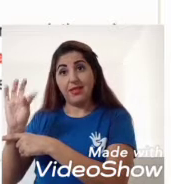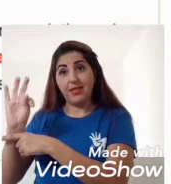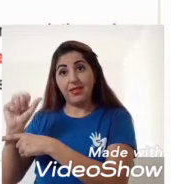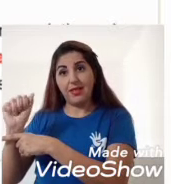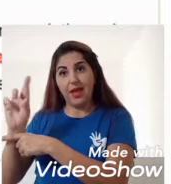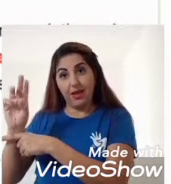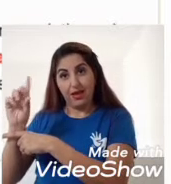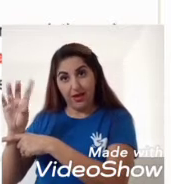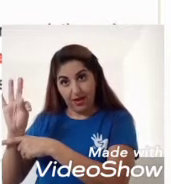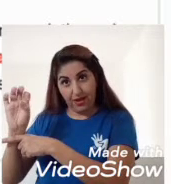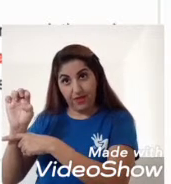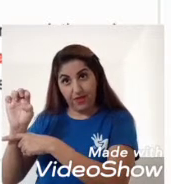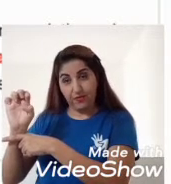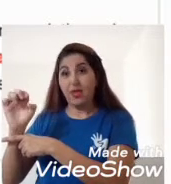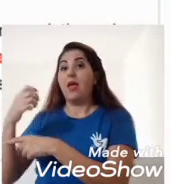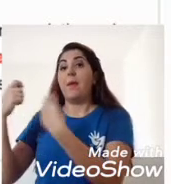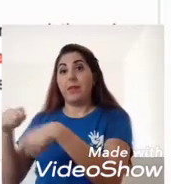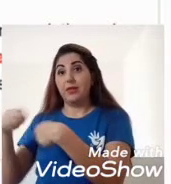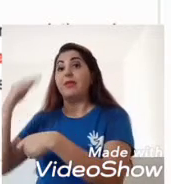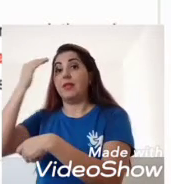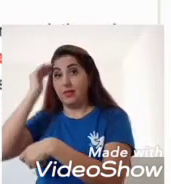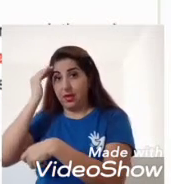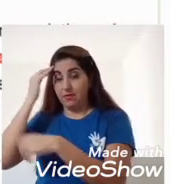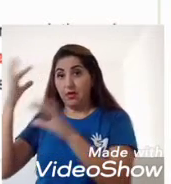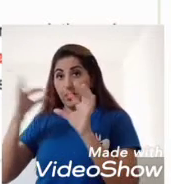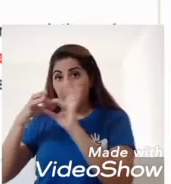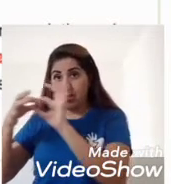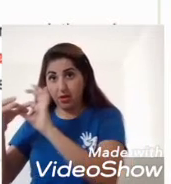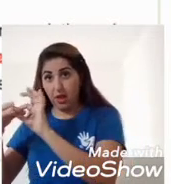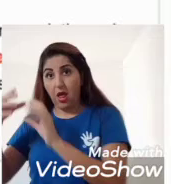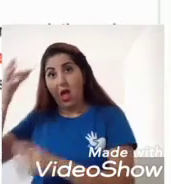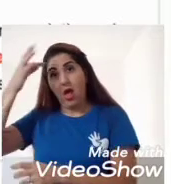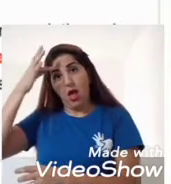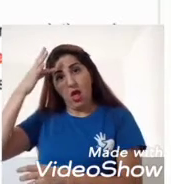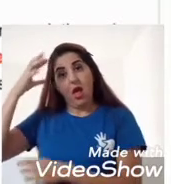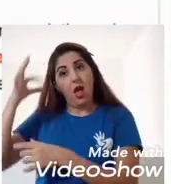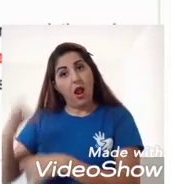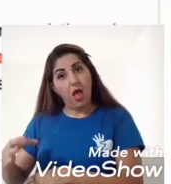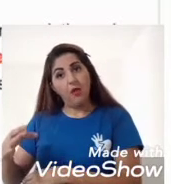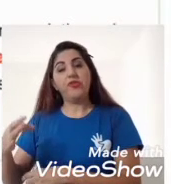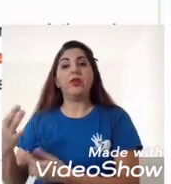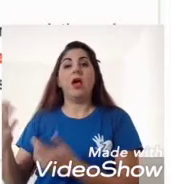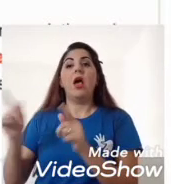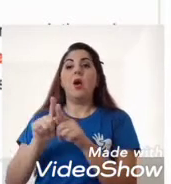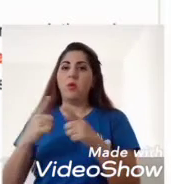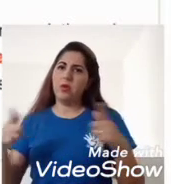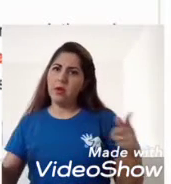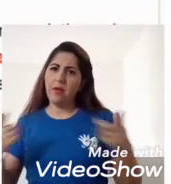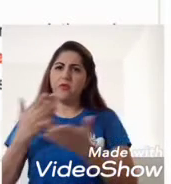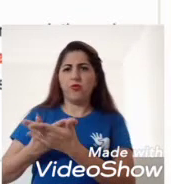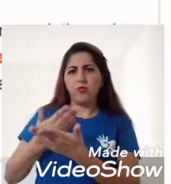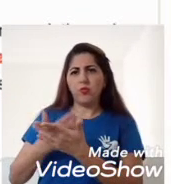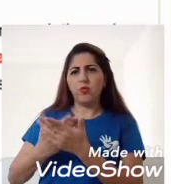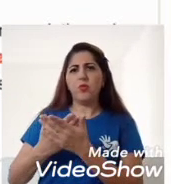precisa saber dos conectores que têm relação lógica. E aqui, o assunto gramatical que a gente recomenda é exatamente esse, que